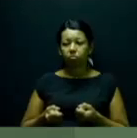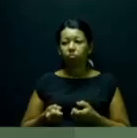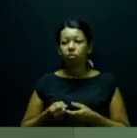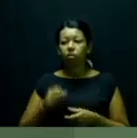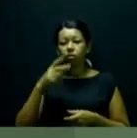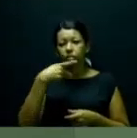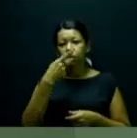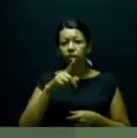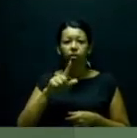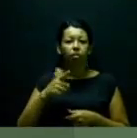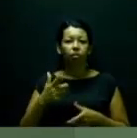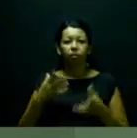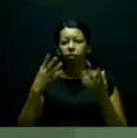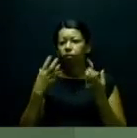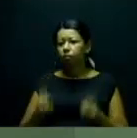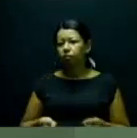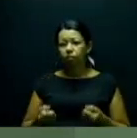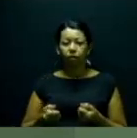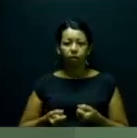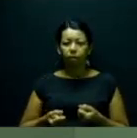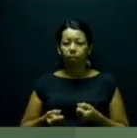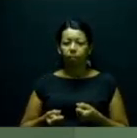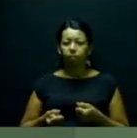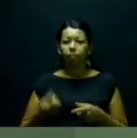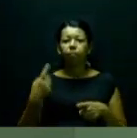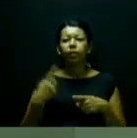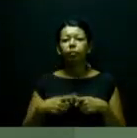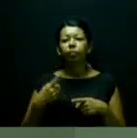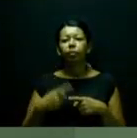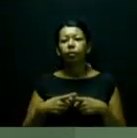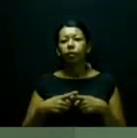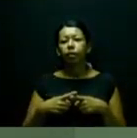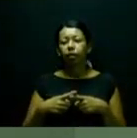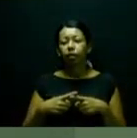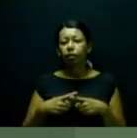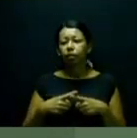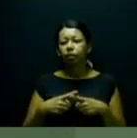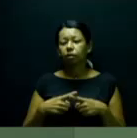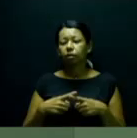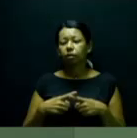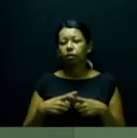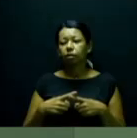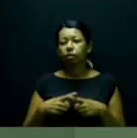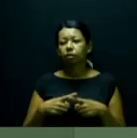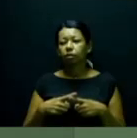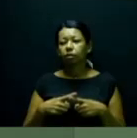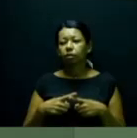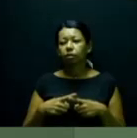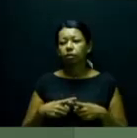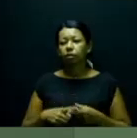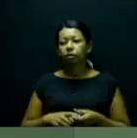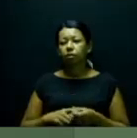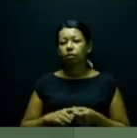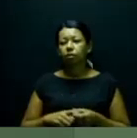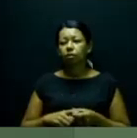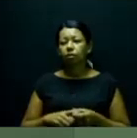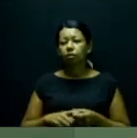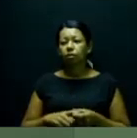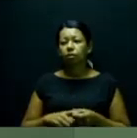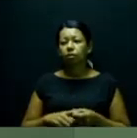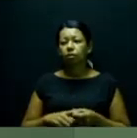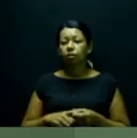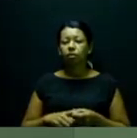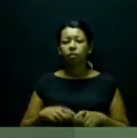estão dizendo que não irão aceitar. Sabe por quê? Não é só pela insegurança de não receber. É por outros motivos também que